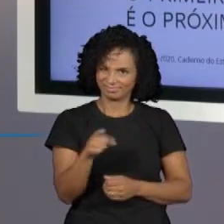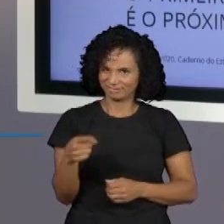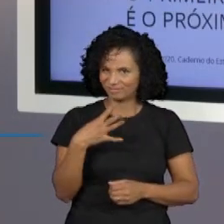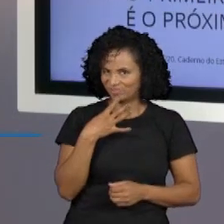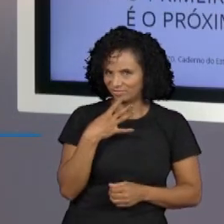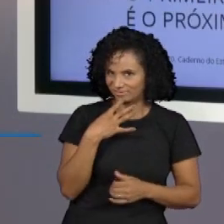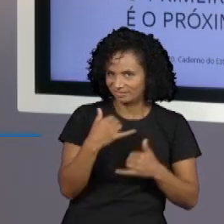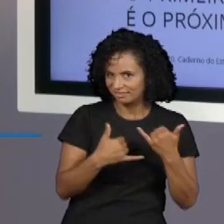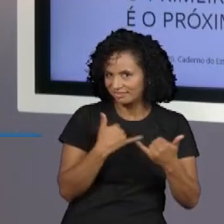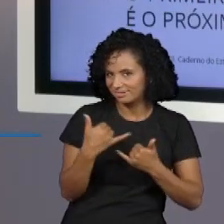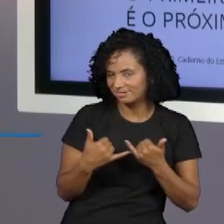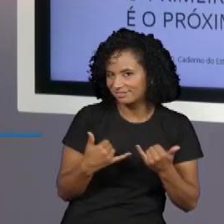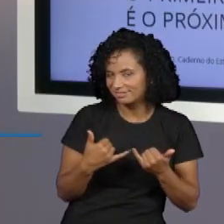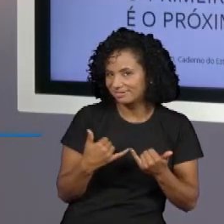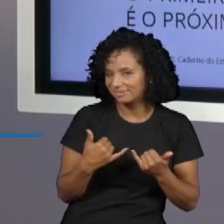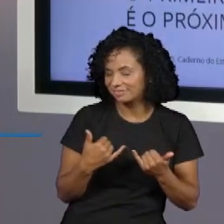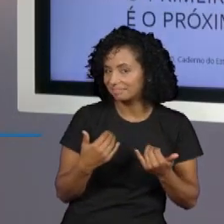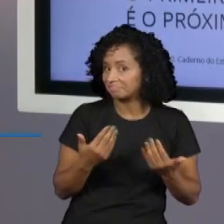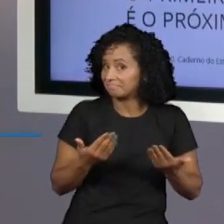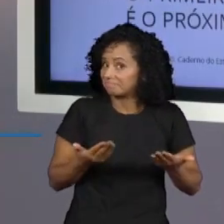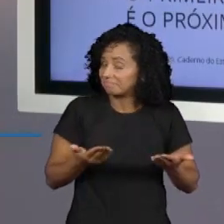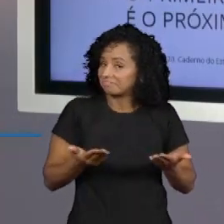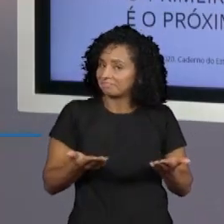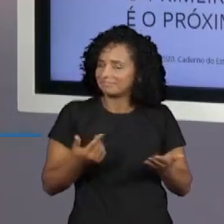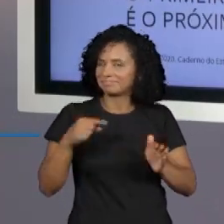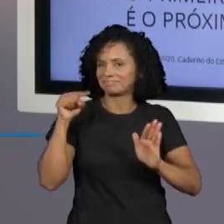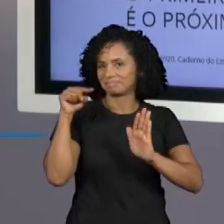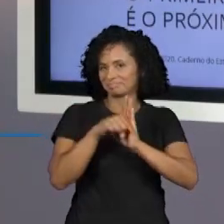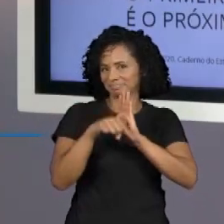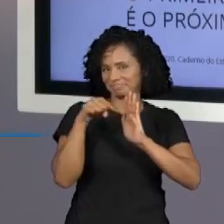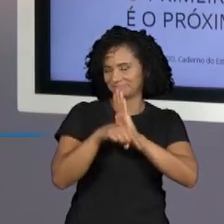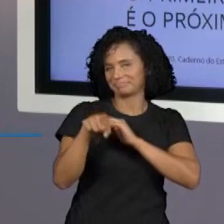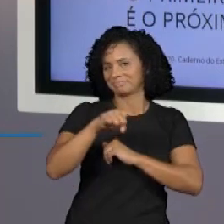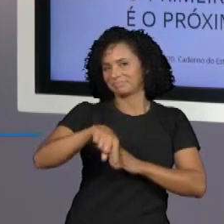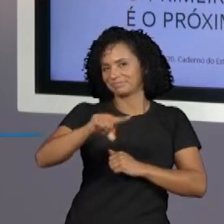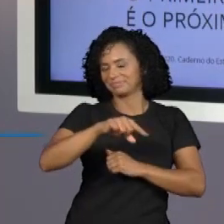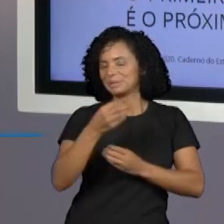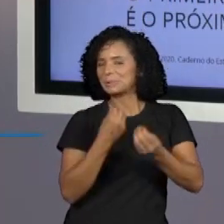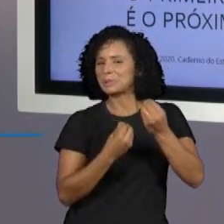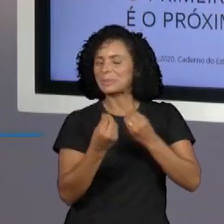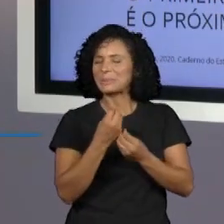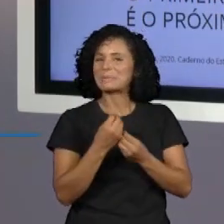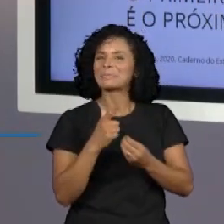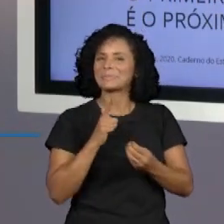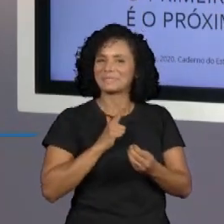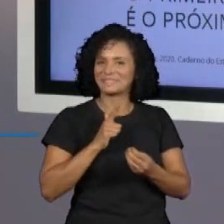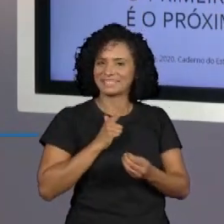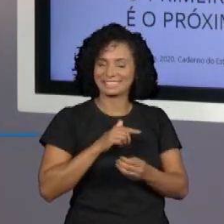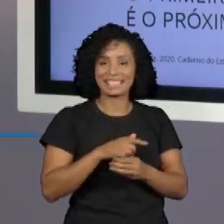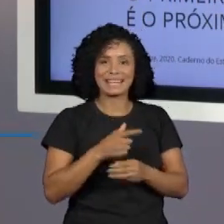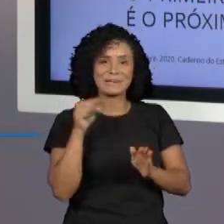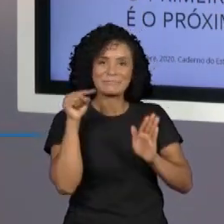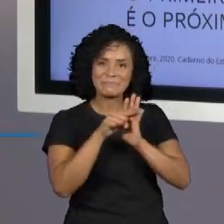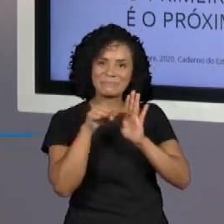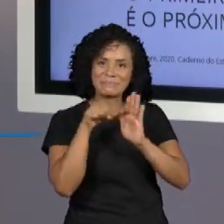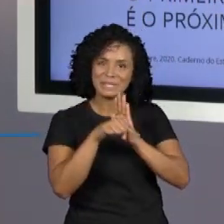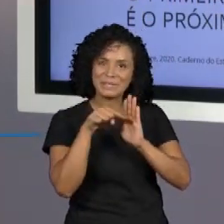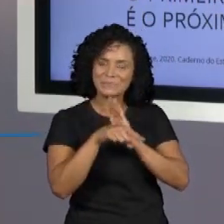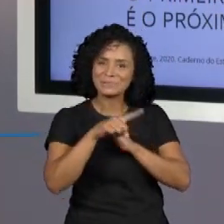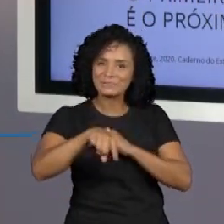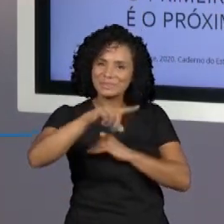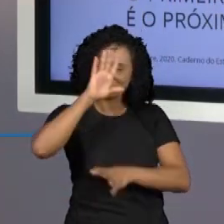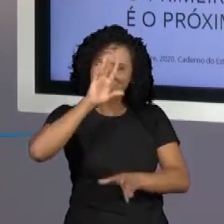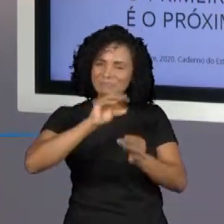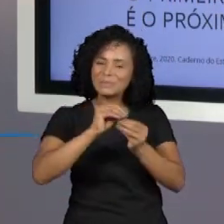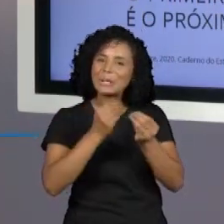o jogo? Vamos para umas perguntas aí para compreender melhor o texto e também entender um pouquinho mais sobre essa